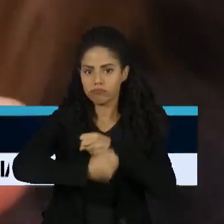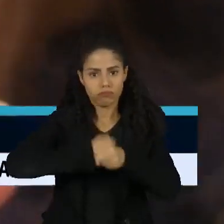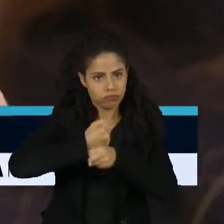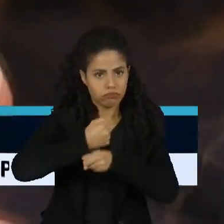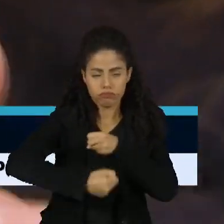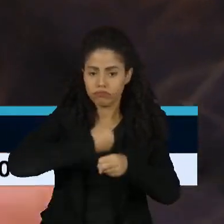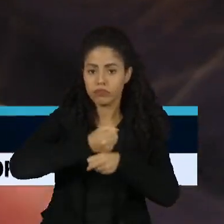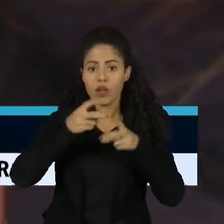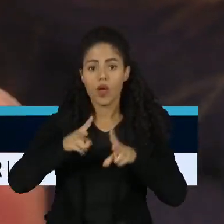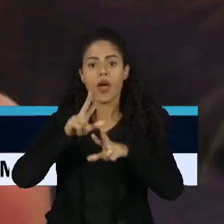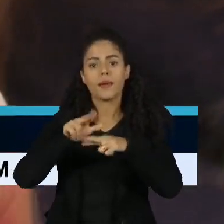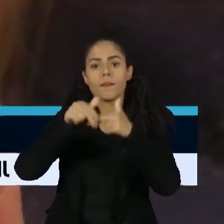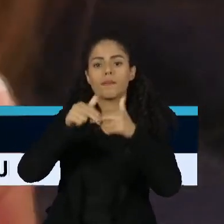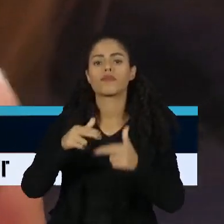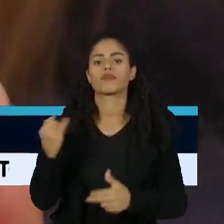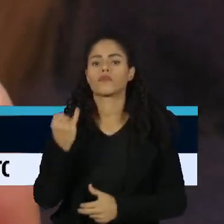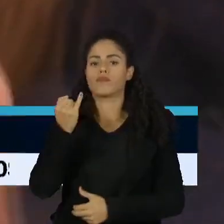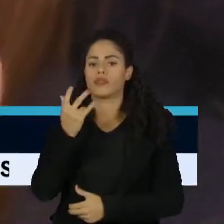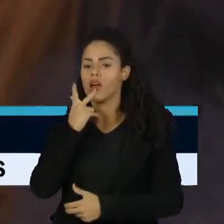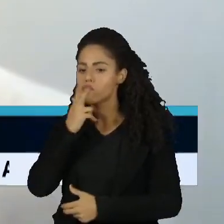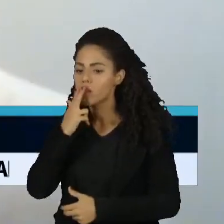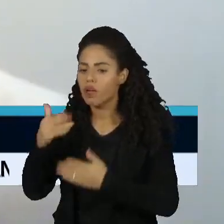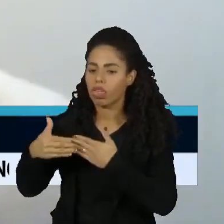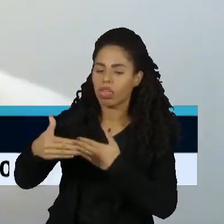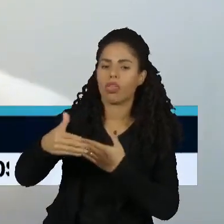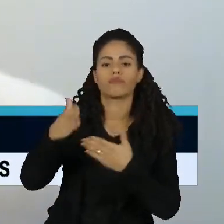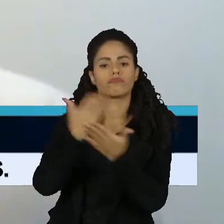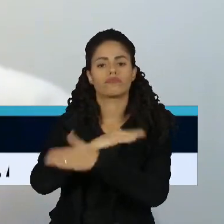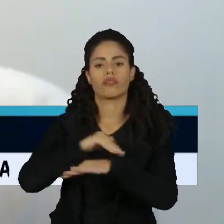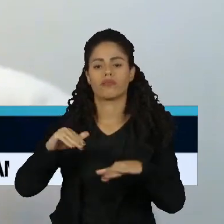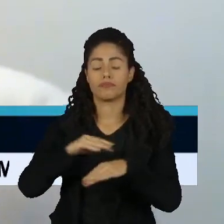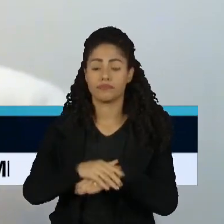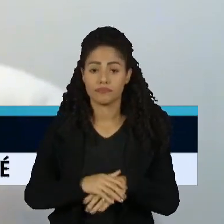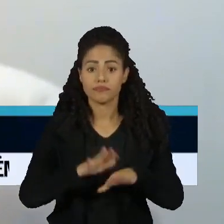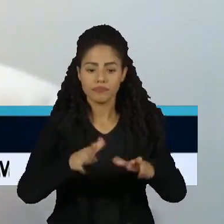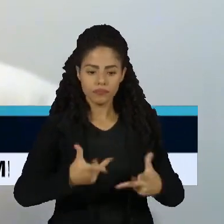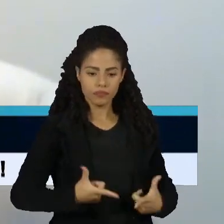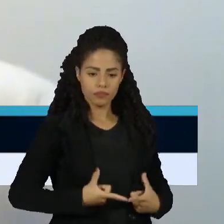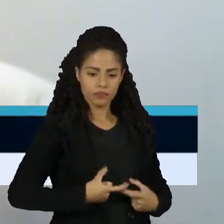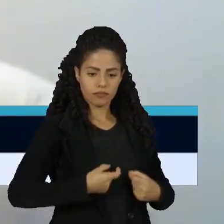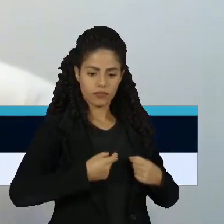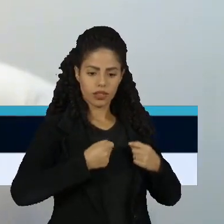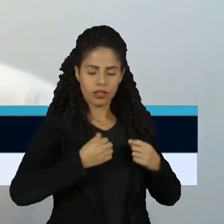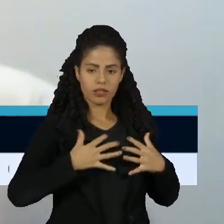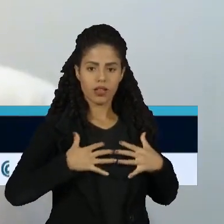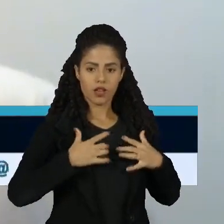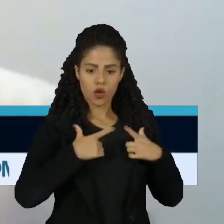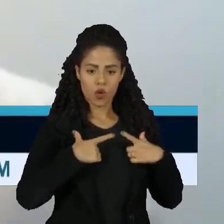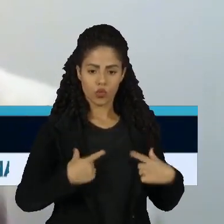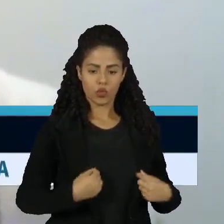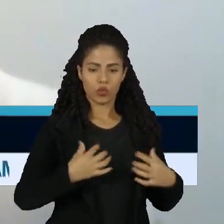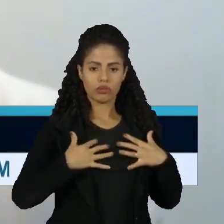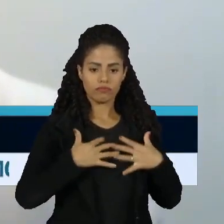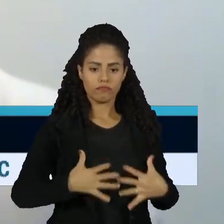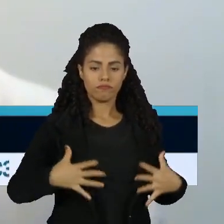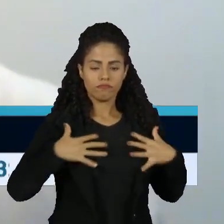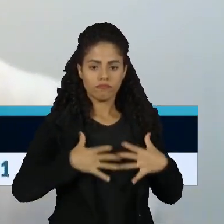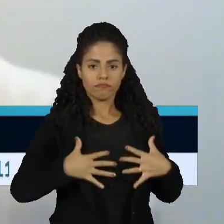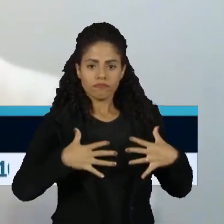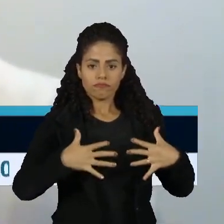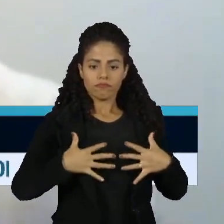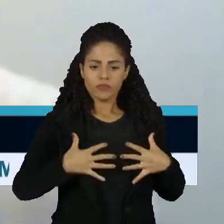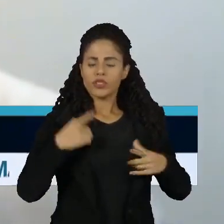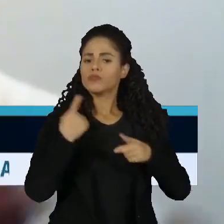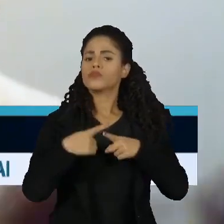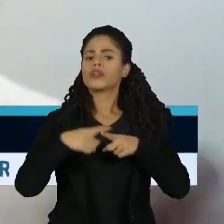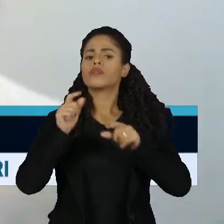Por isso, a importância da prevenção. O câncer de pulmão é uma doença muito peculiar, porque ela pode